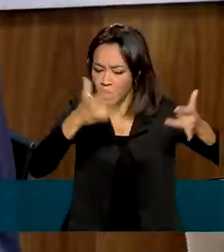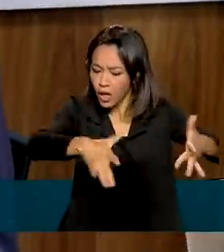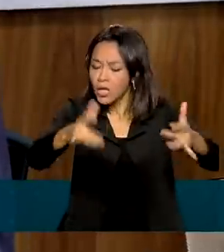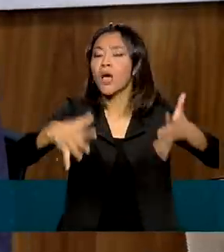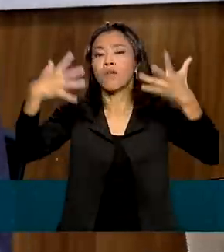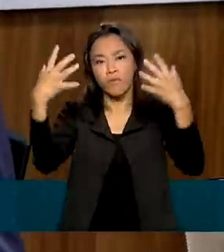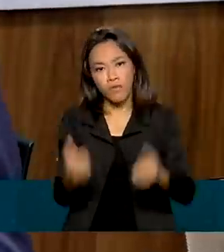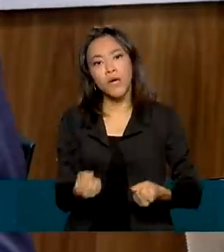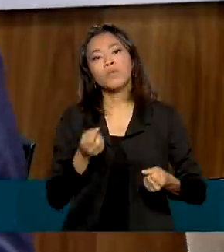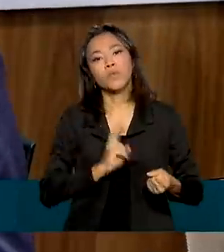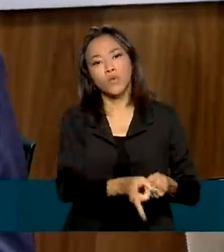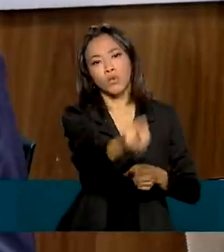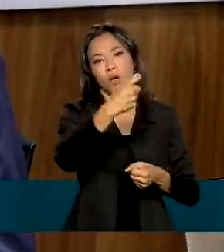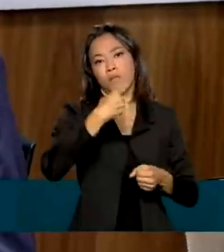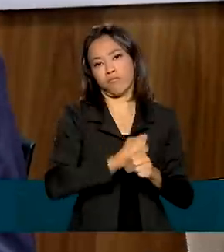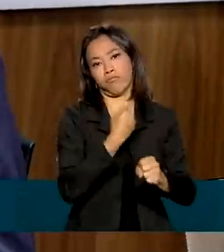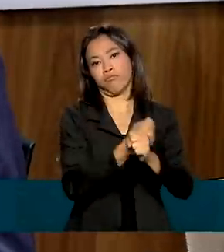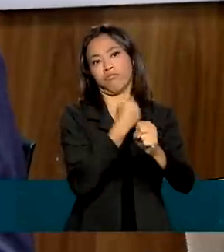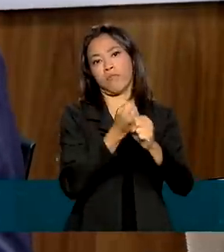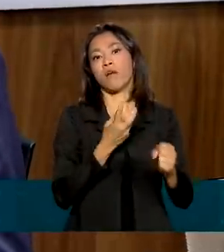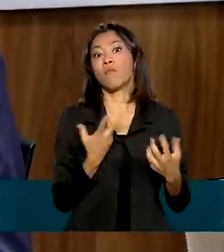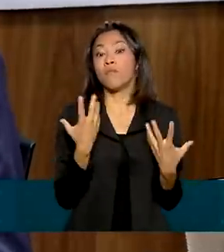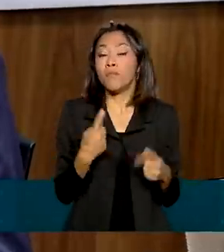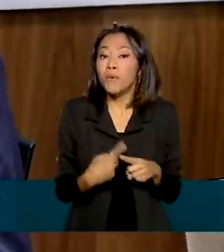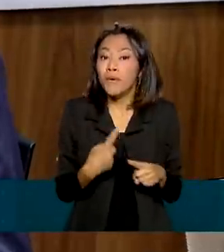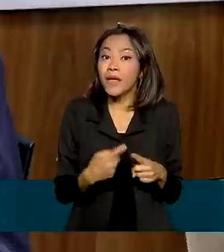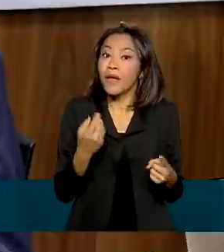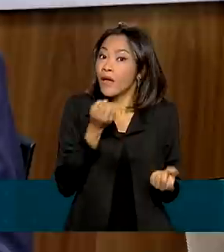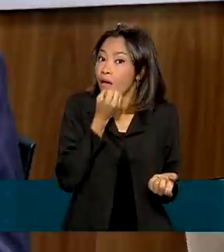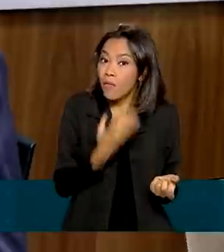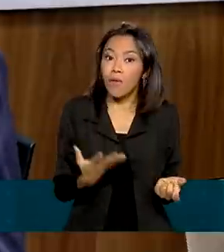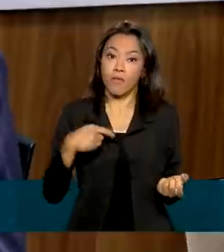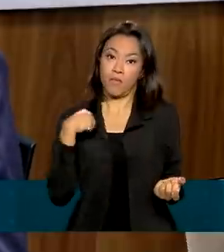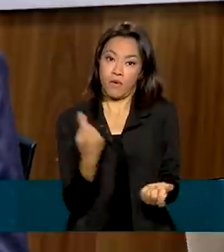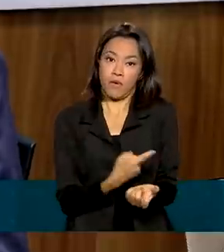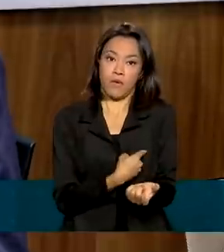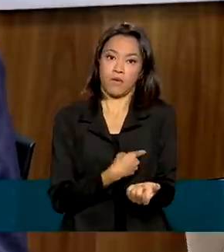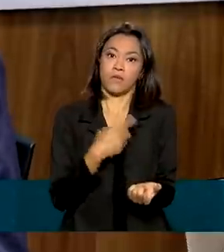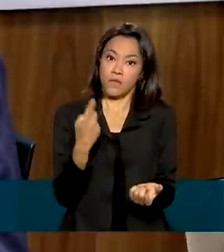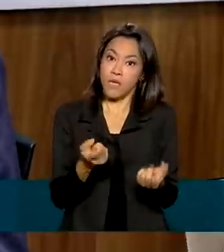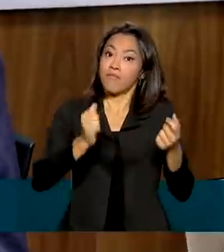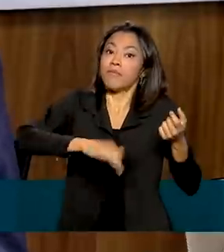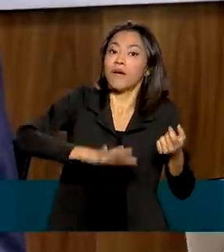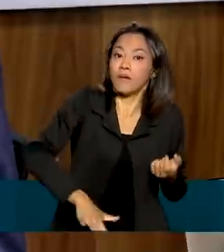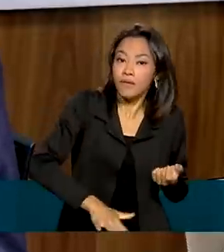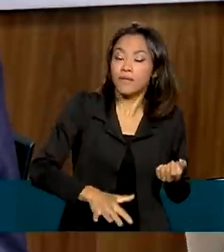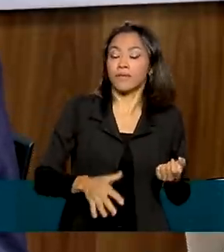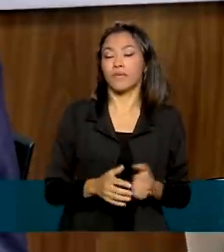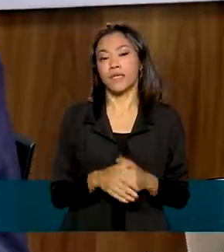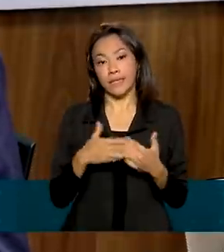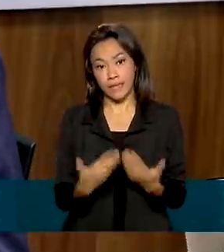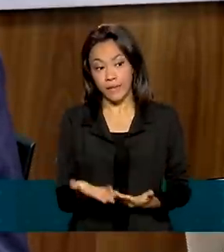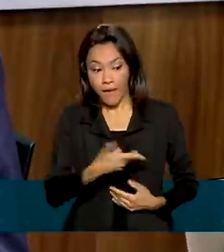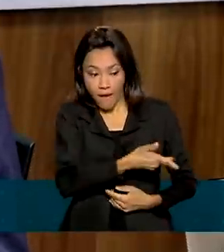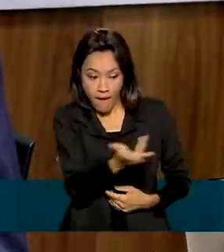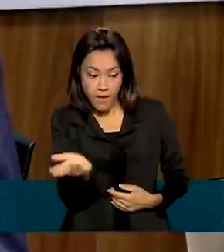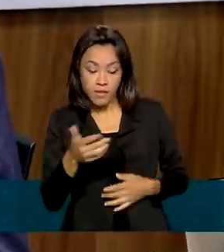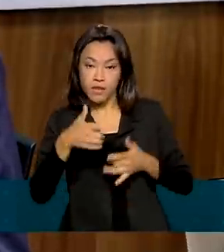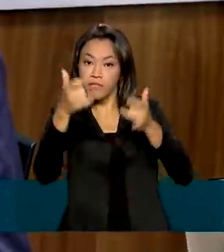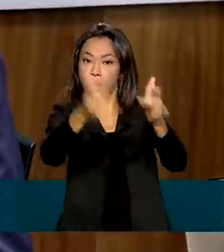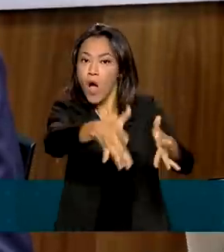terminar porque ele é lucrativa para gente e é mais barato e nós atender os melhor a população Então essas obras